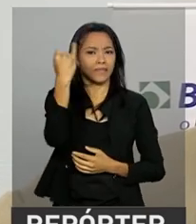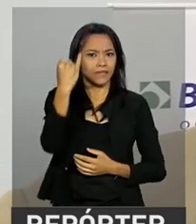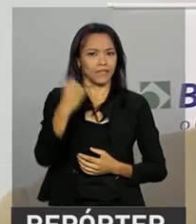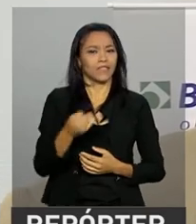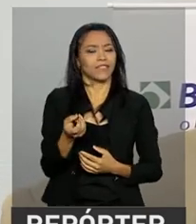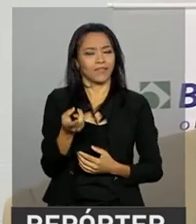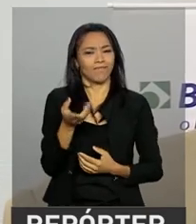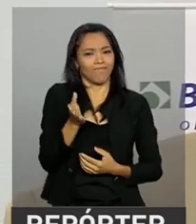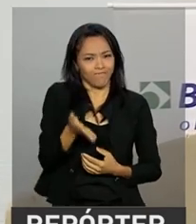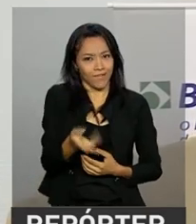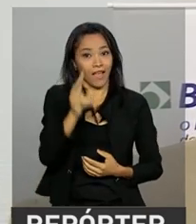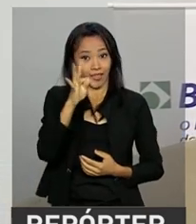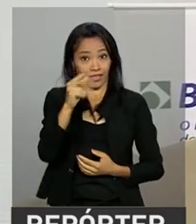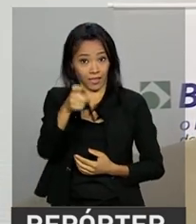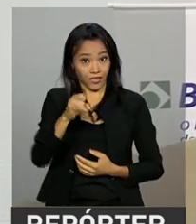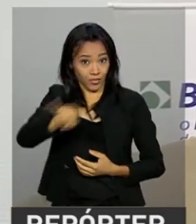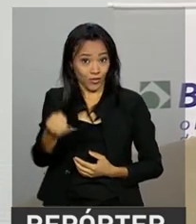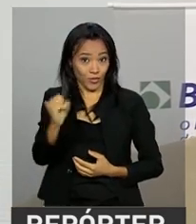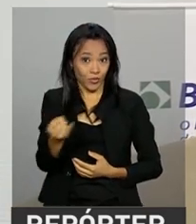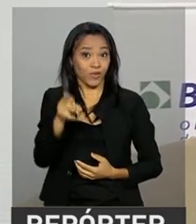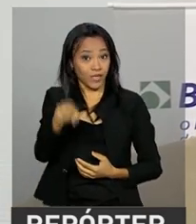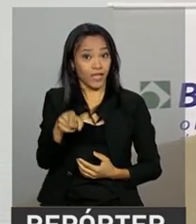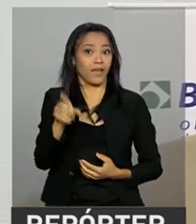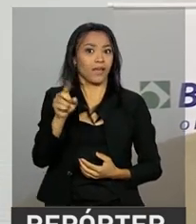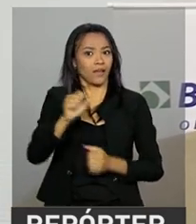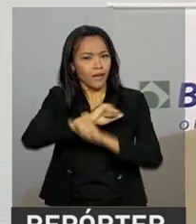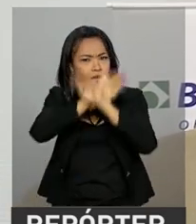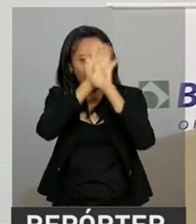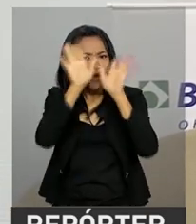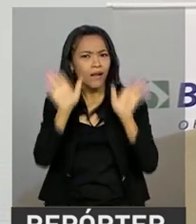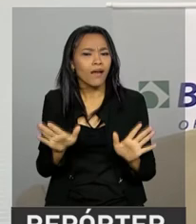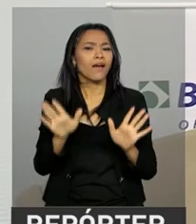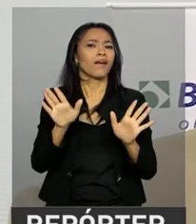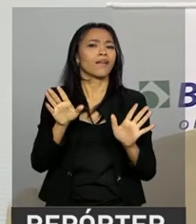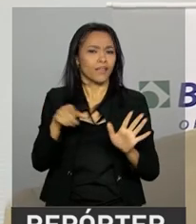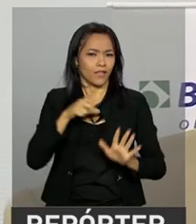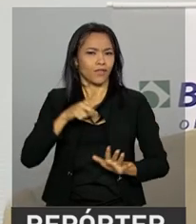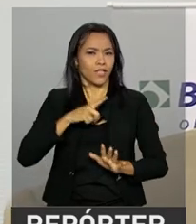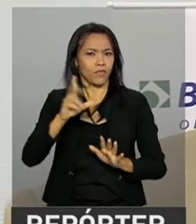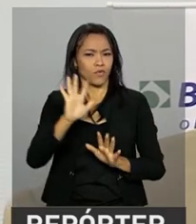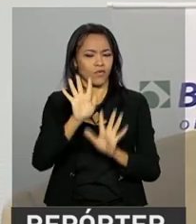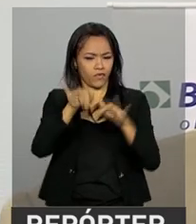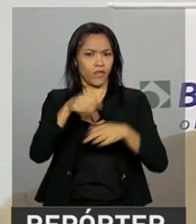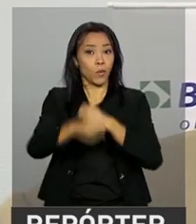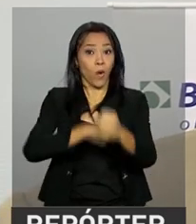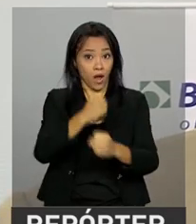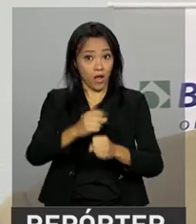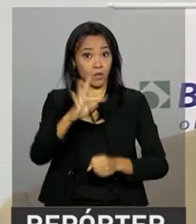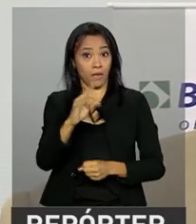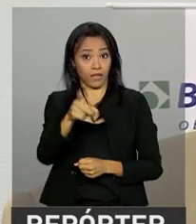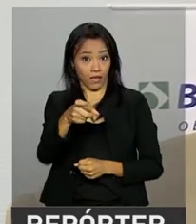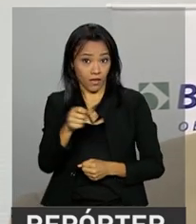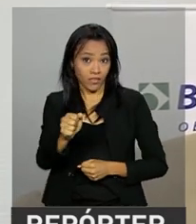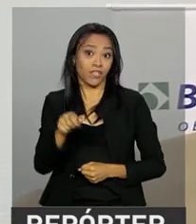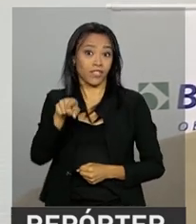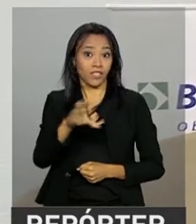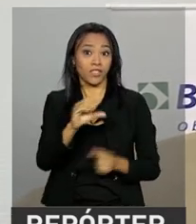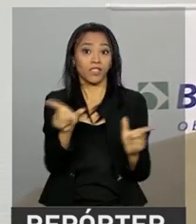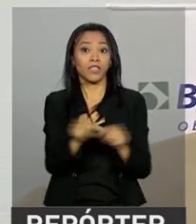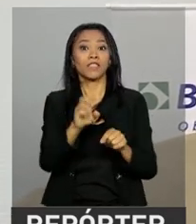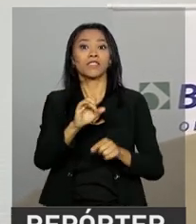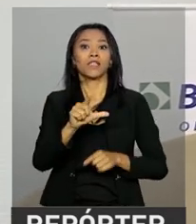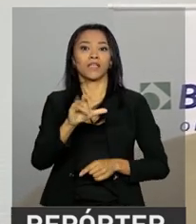duradouro da taxa de juros ideia muito clara de que nós tenhamos no final do ano uma taxa selic de